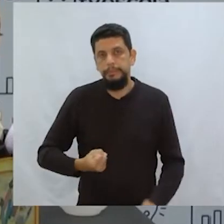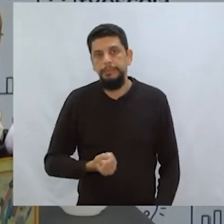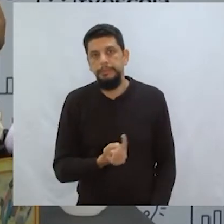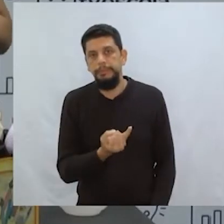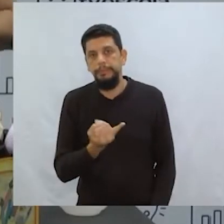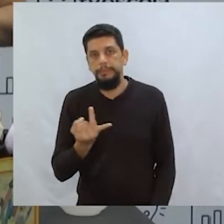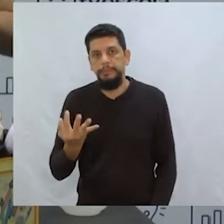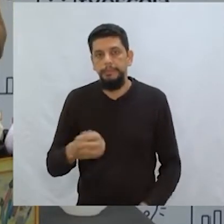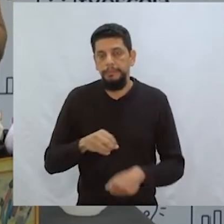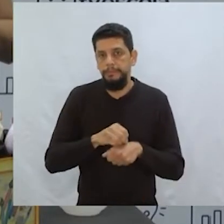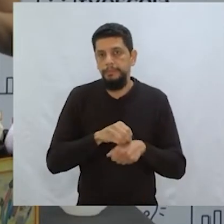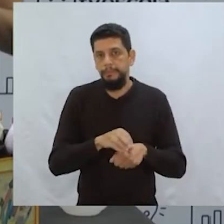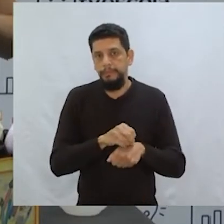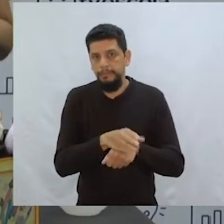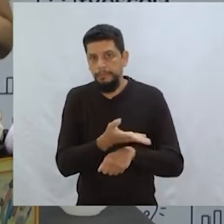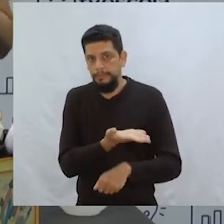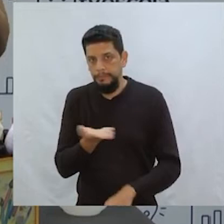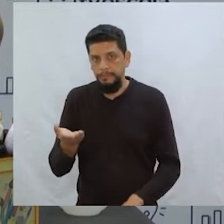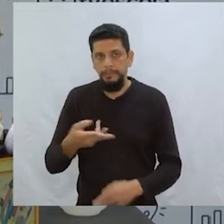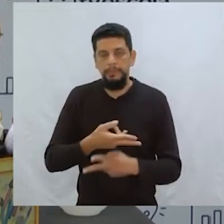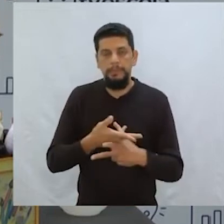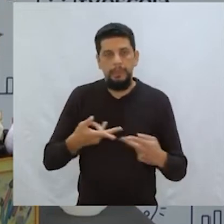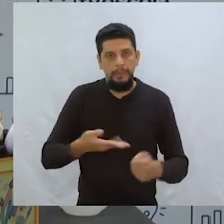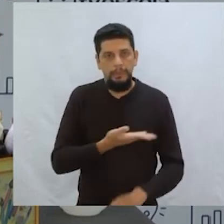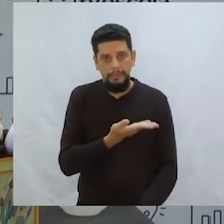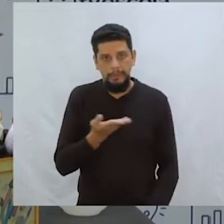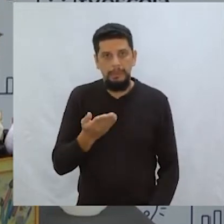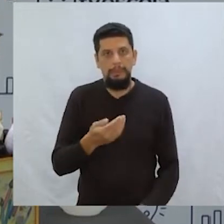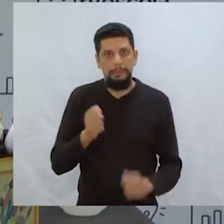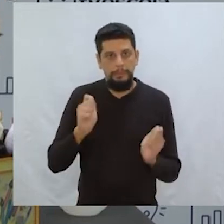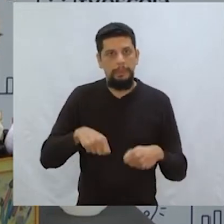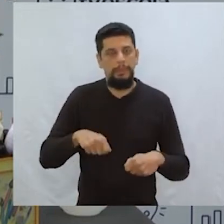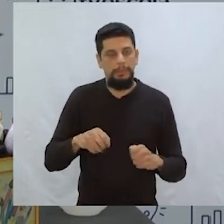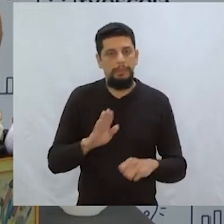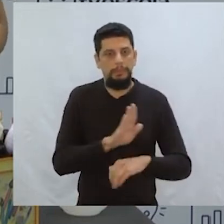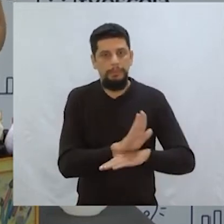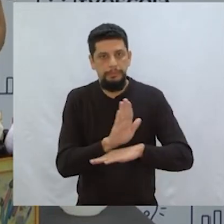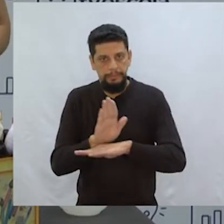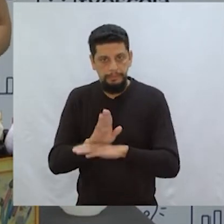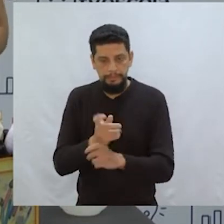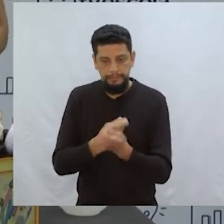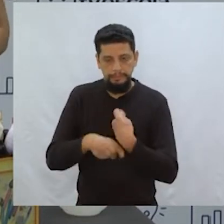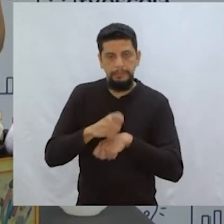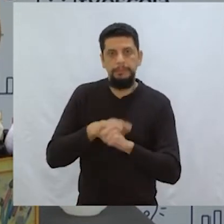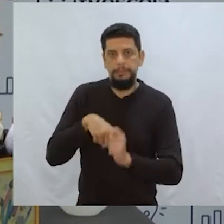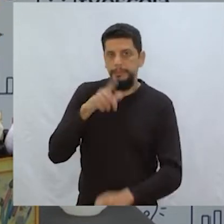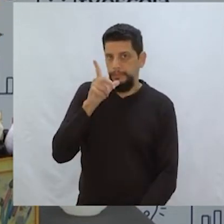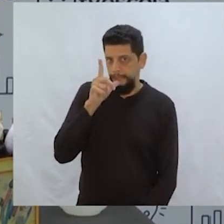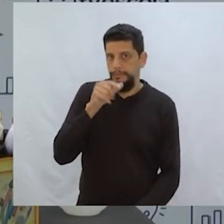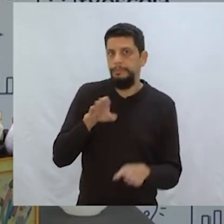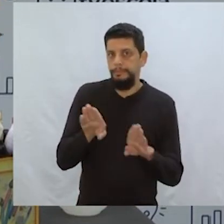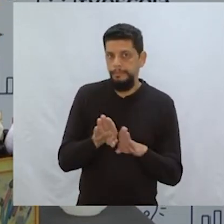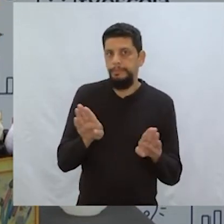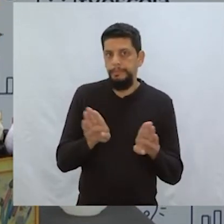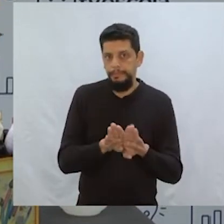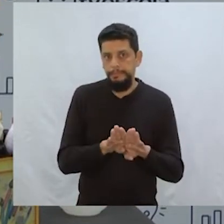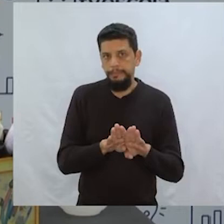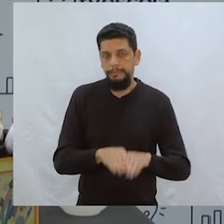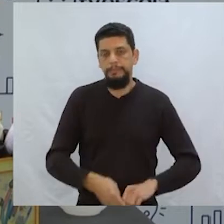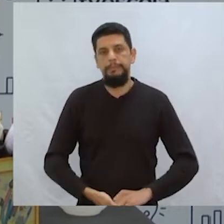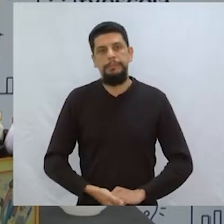São algumas pequenas dicas e coisas que vocês em casa podem ajudar nessa economia de água também.